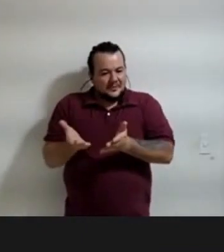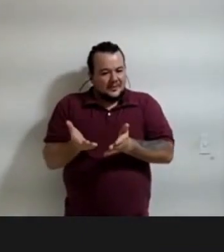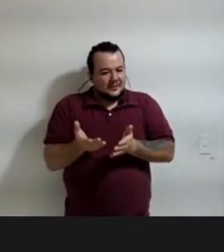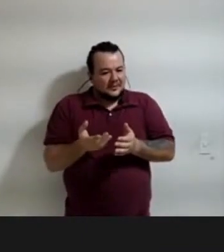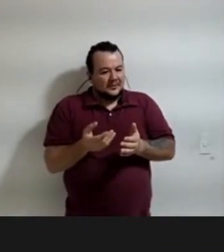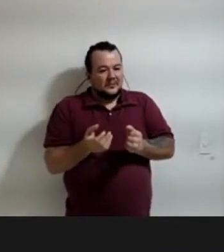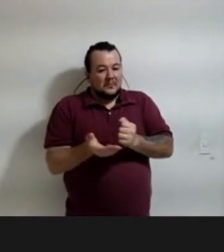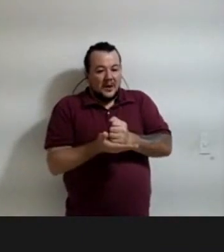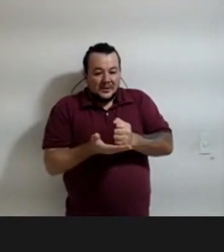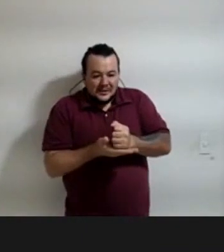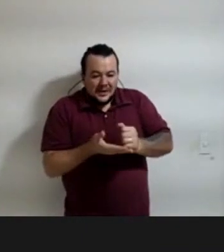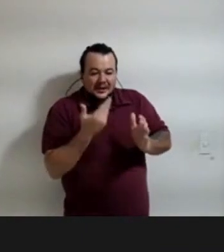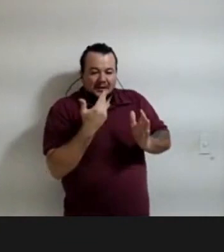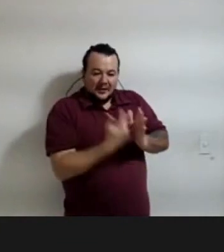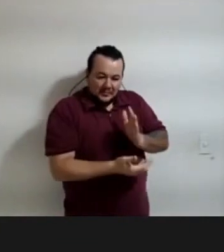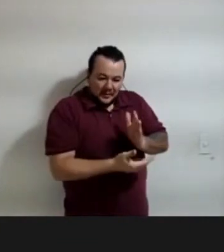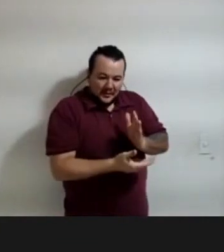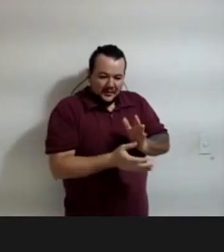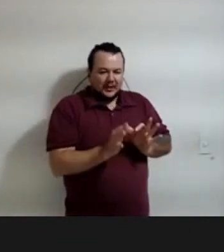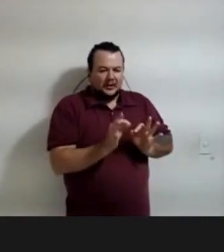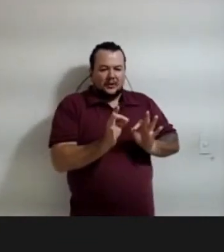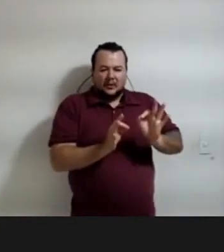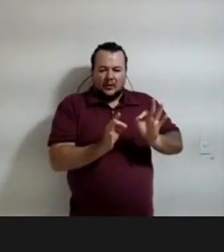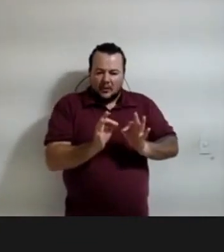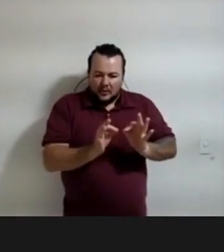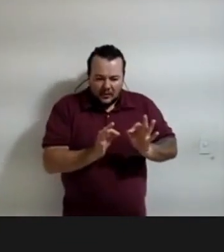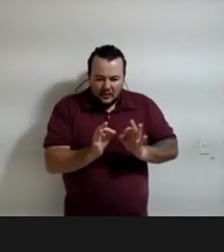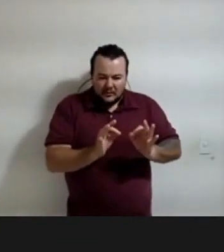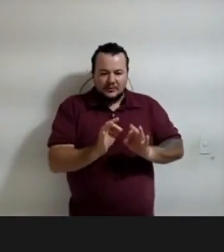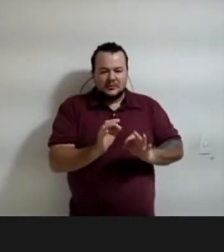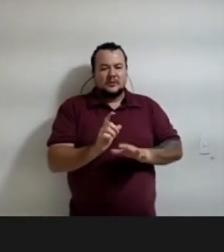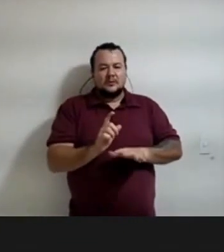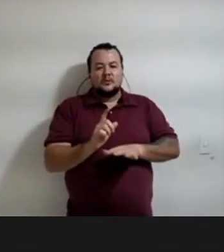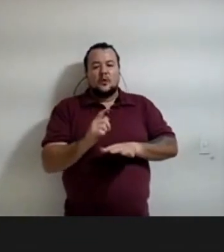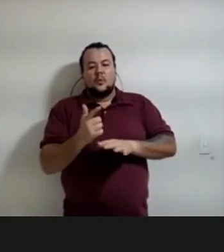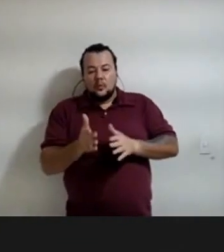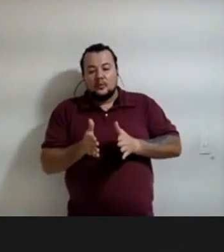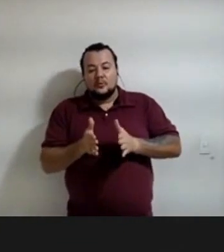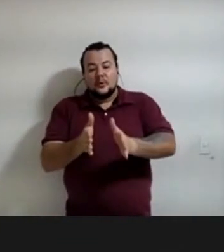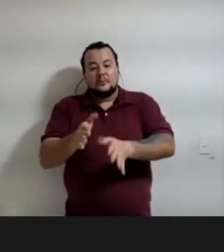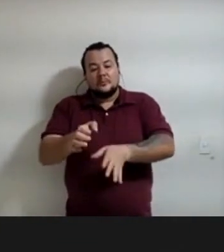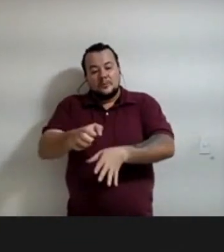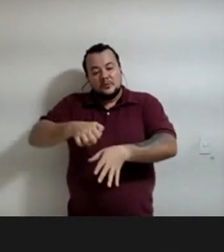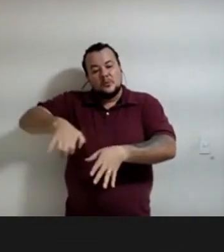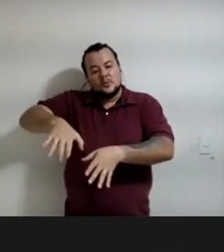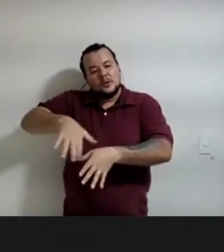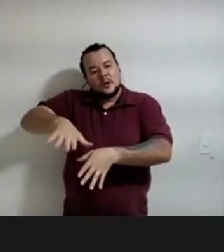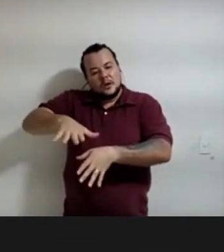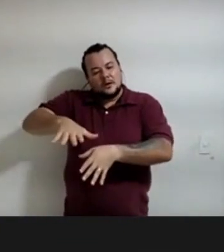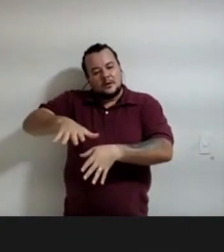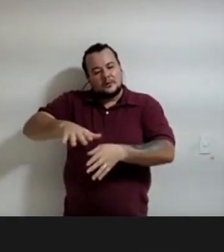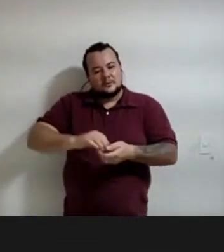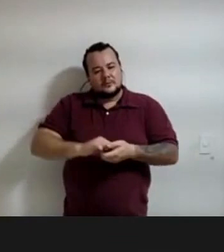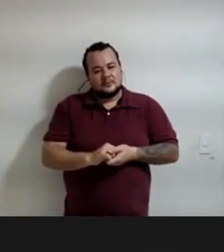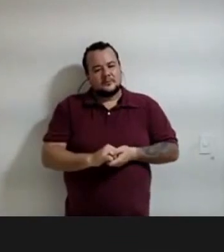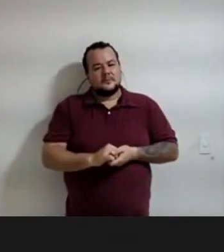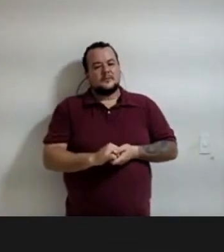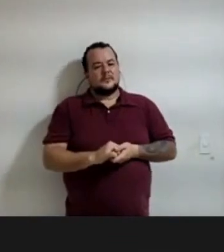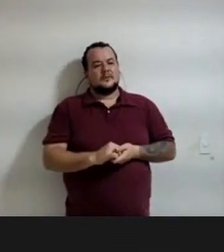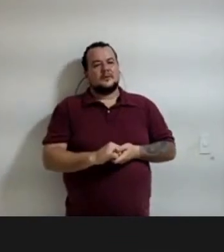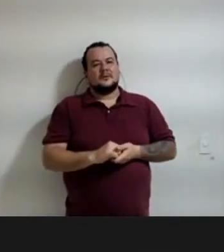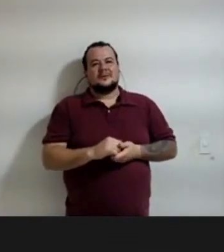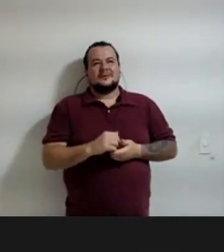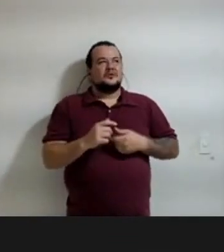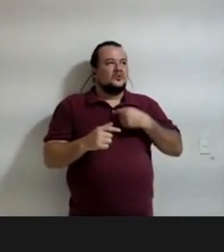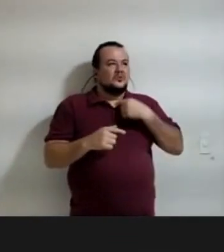fios dispersos e desarranjados, uma outra trama e um outro espaço. Estávamos cheios de incerteza. Aliás, a